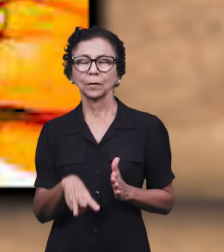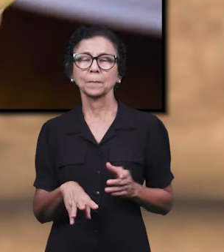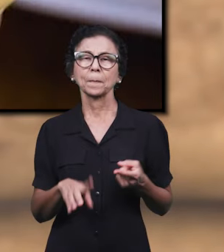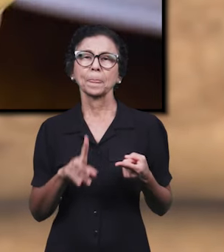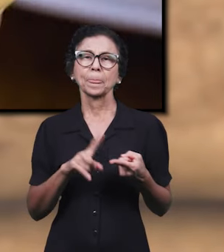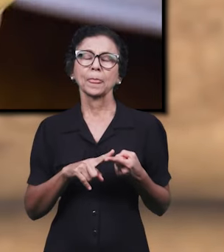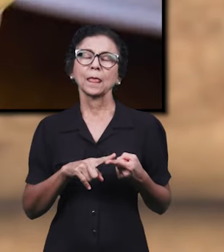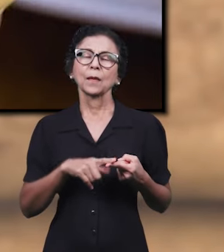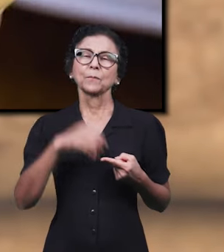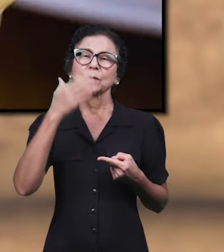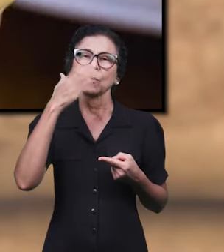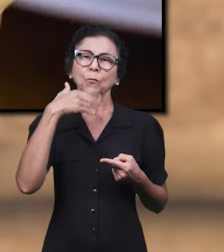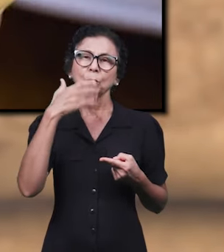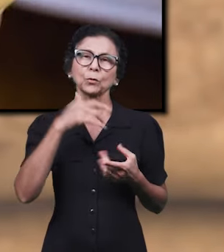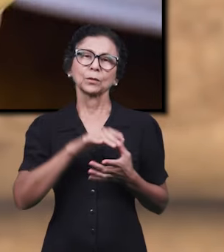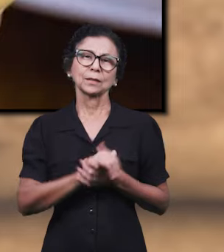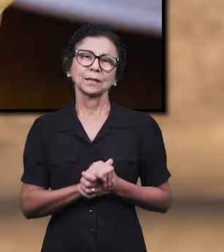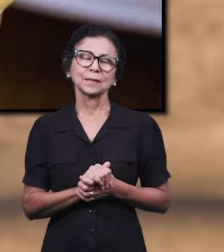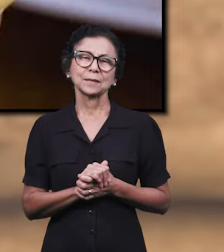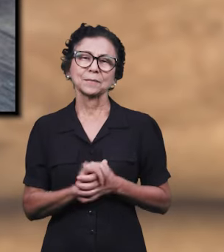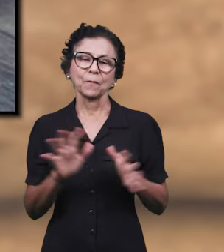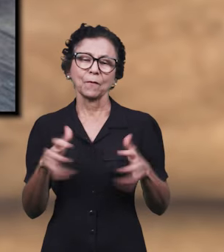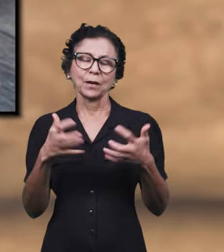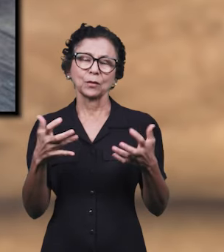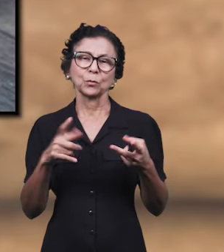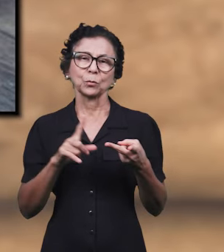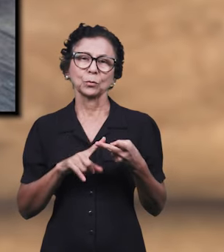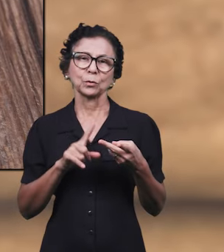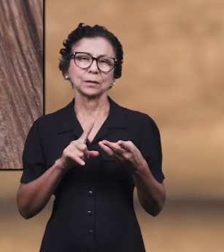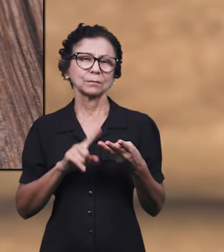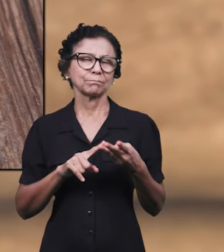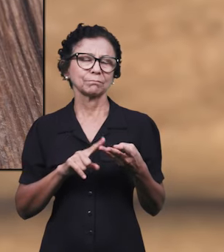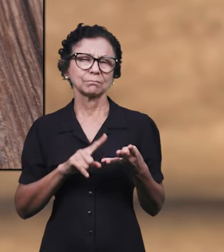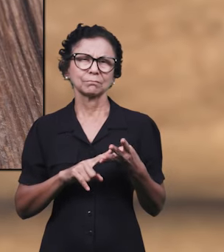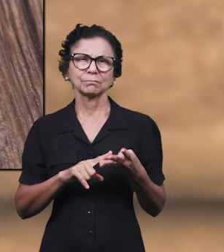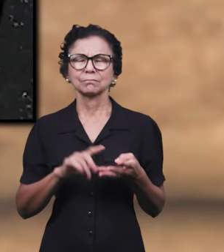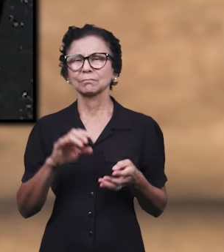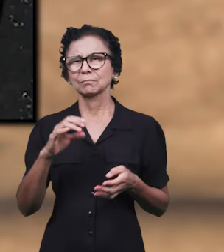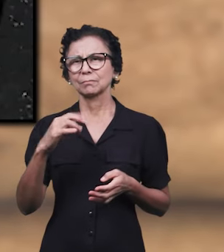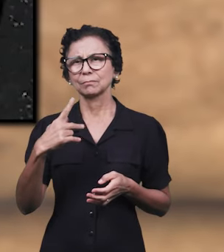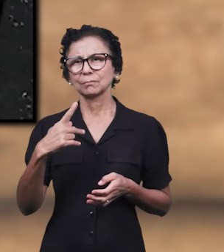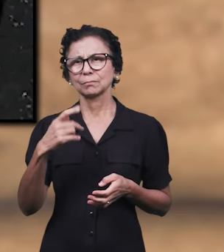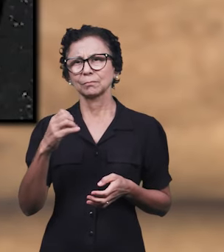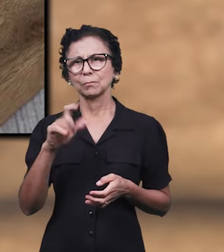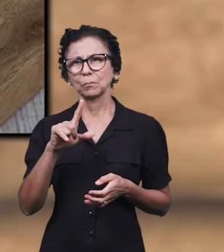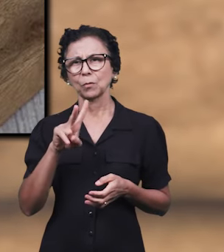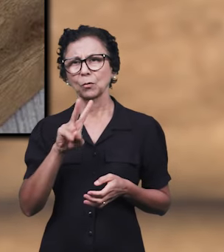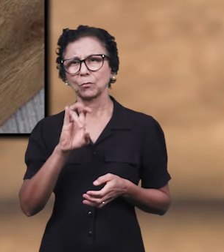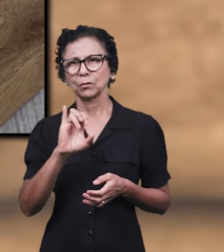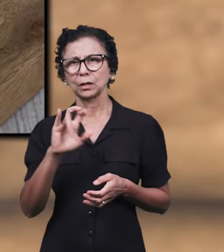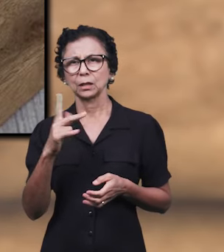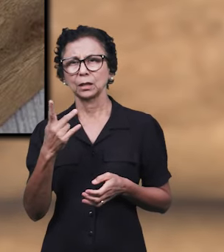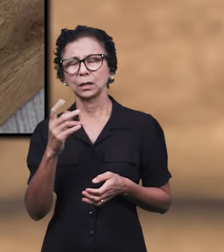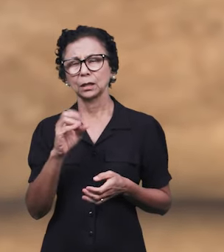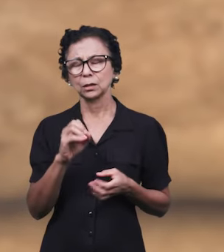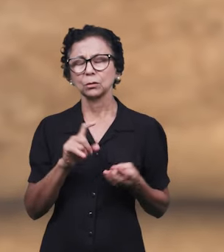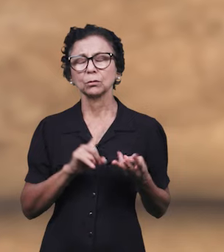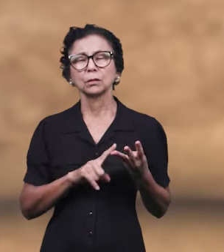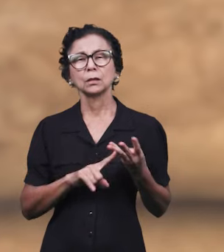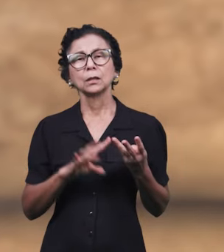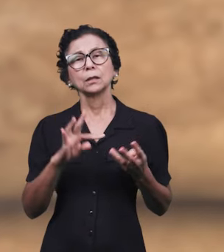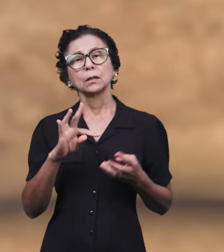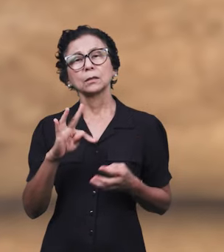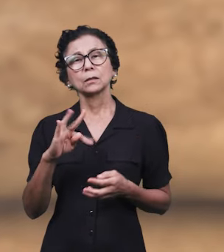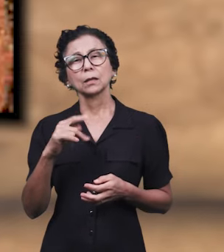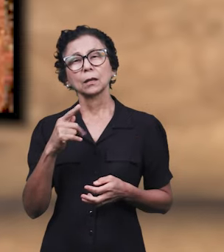verduras, polvilho doce, polvilho azedo, quinoa, grão de bico, tapioca, farinha de mandioca, fécula